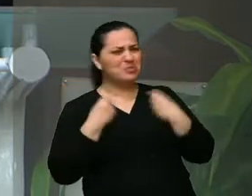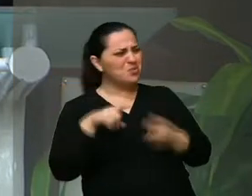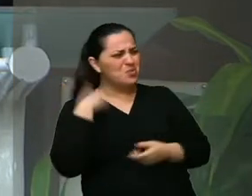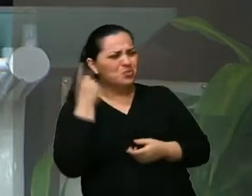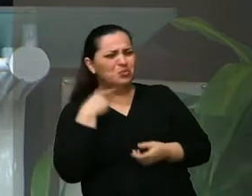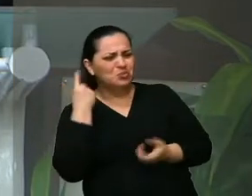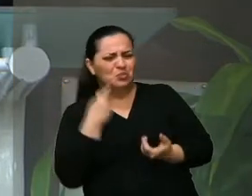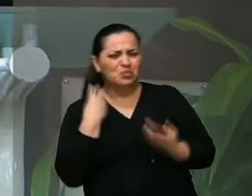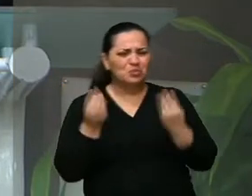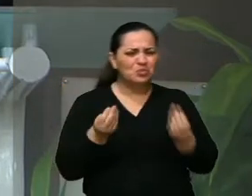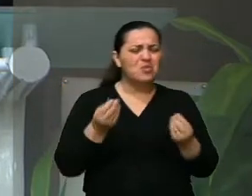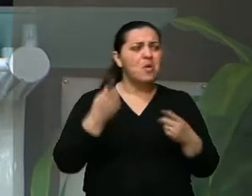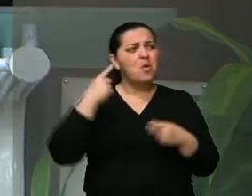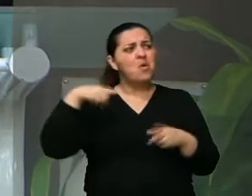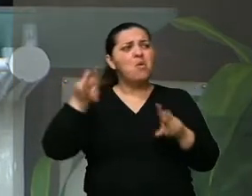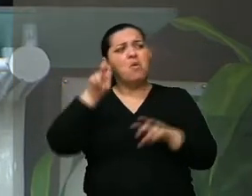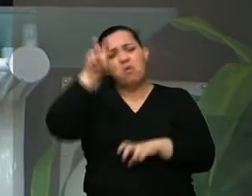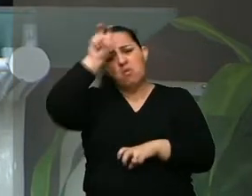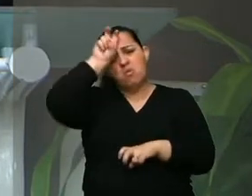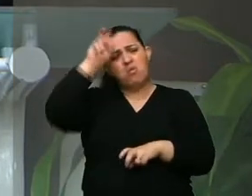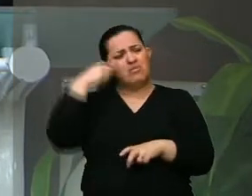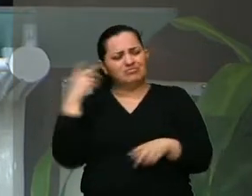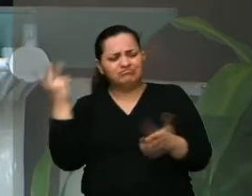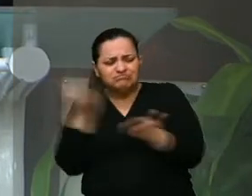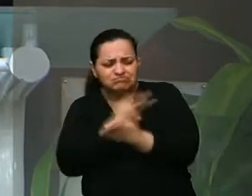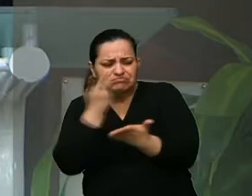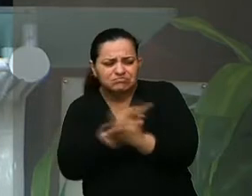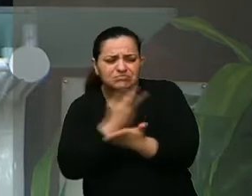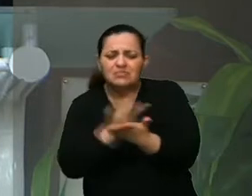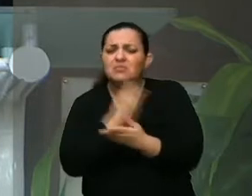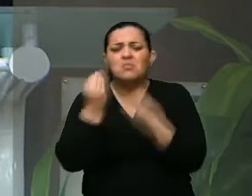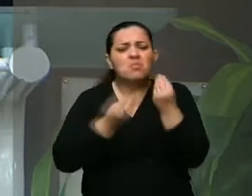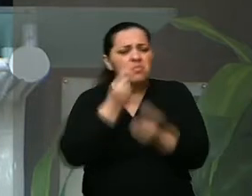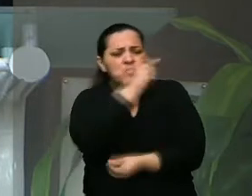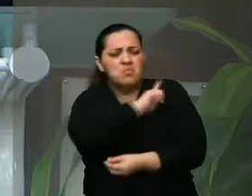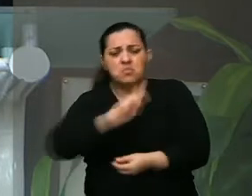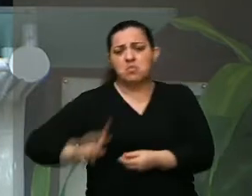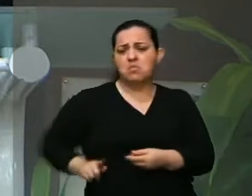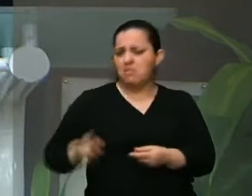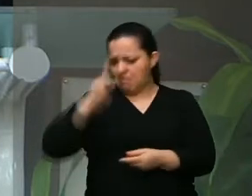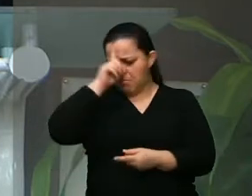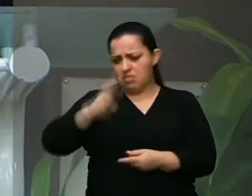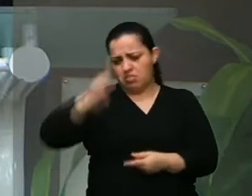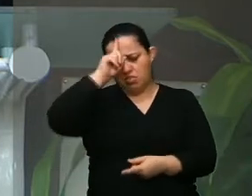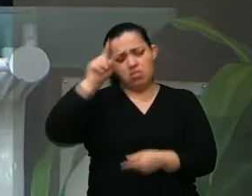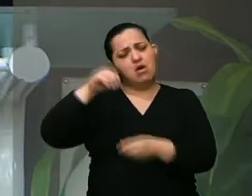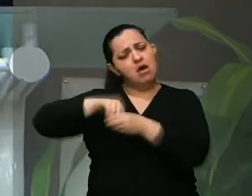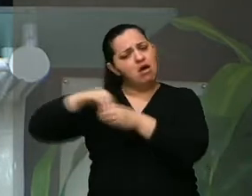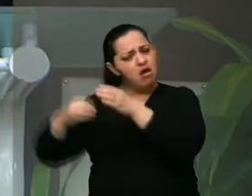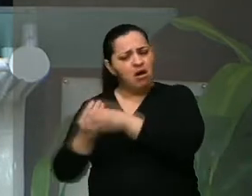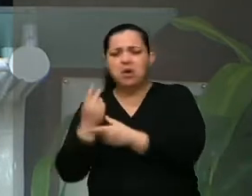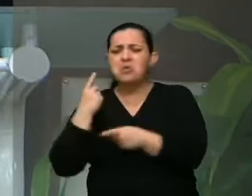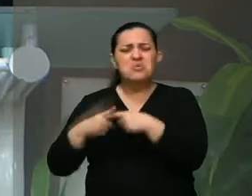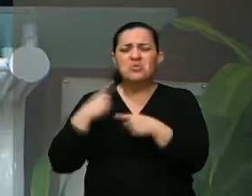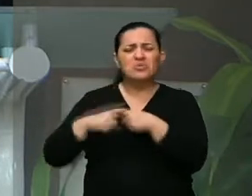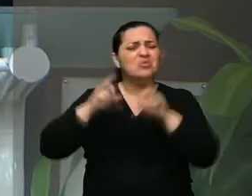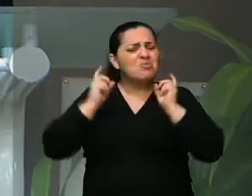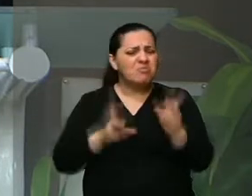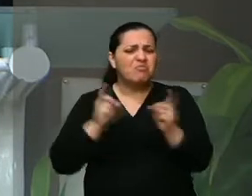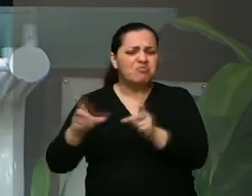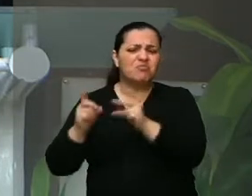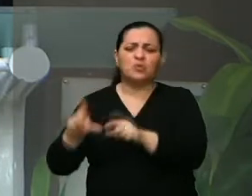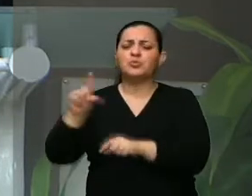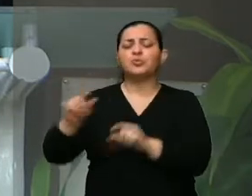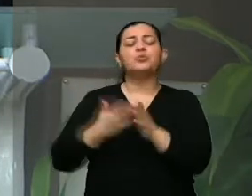louco fará o erro de colocar seu nome do governo pra que tudo isso o dia nos vender um pouco